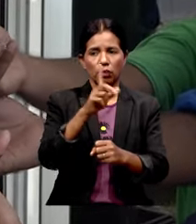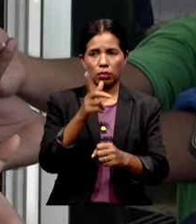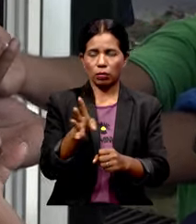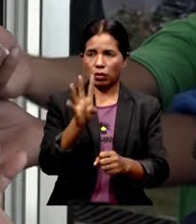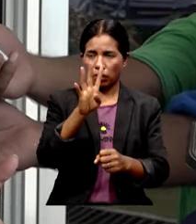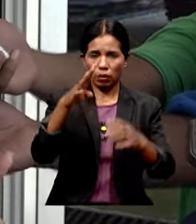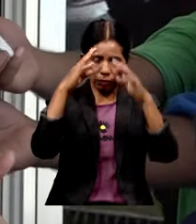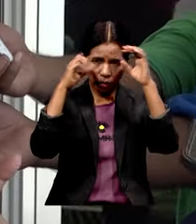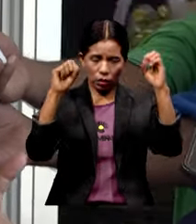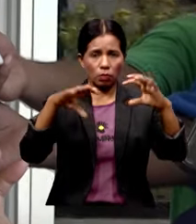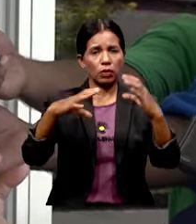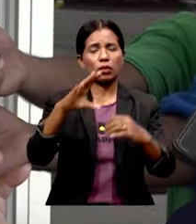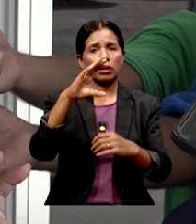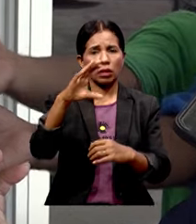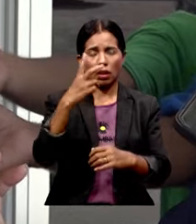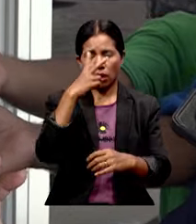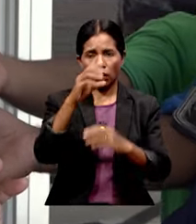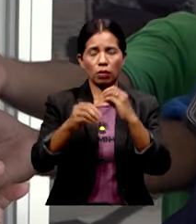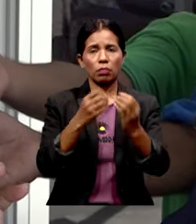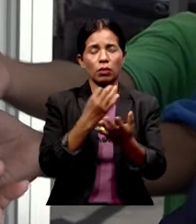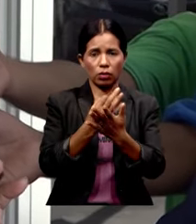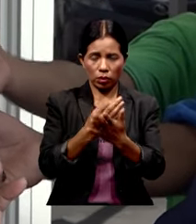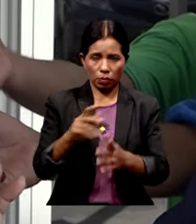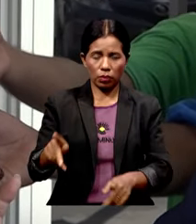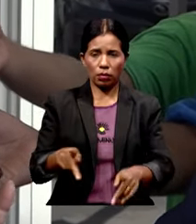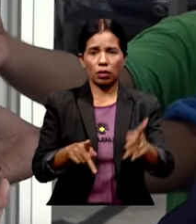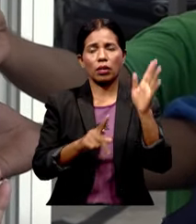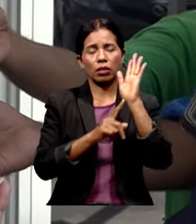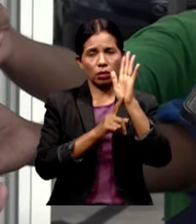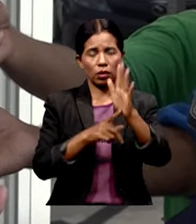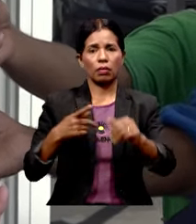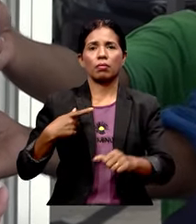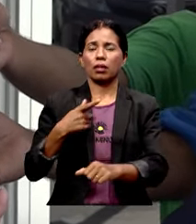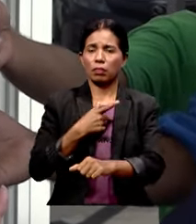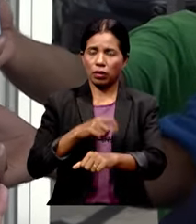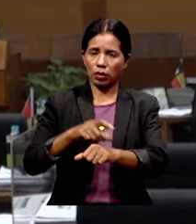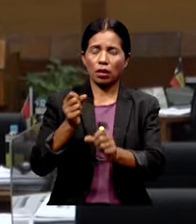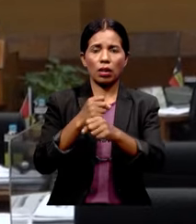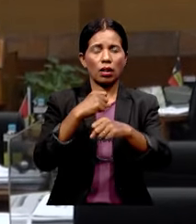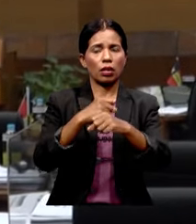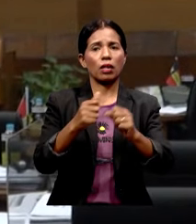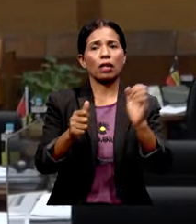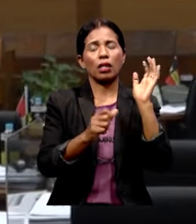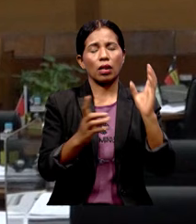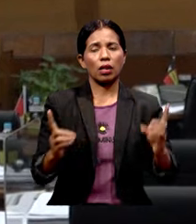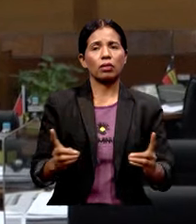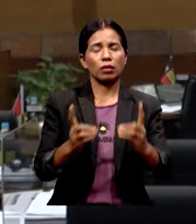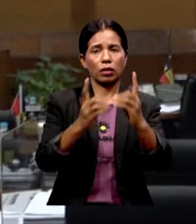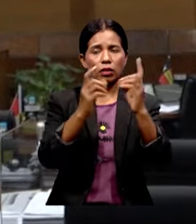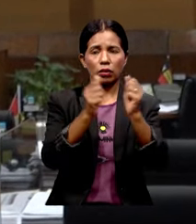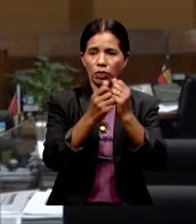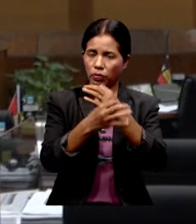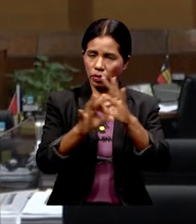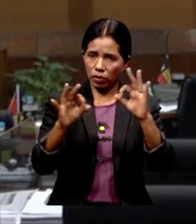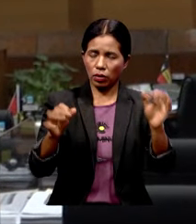é presidente e comissão C, neve trata assunto finanças públicas, informa, Parlamento Nacional a la audiência ou perantes relevantes ira, remata ona